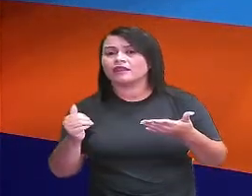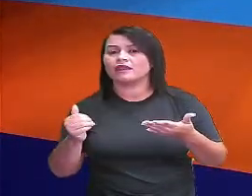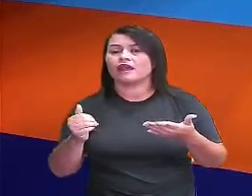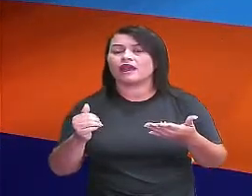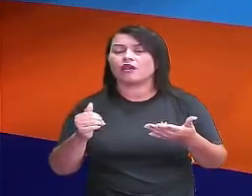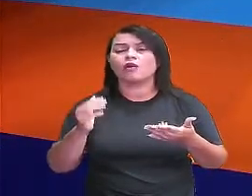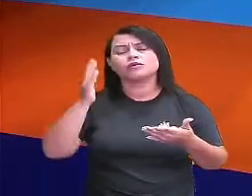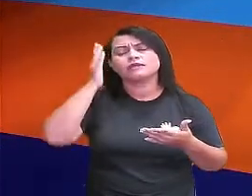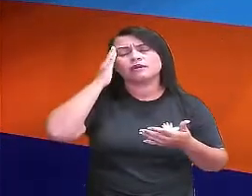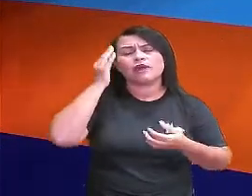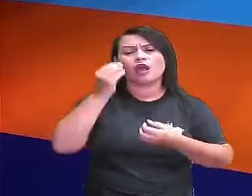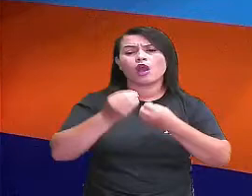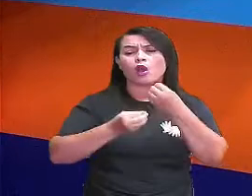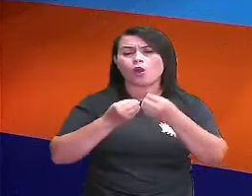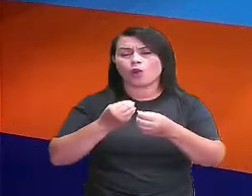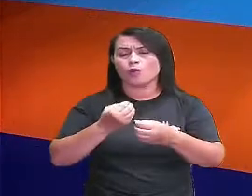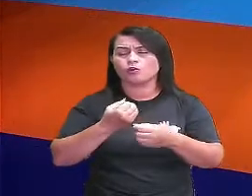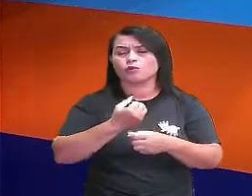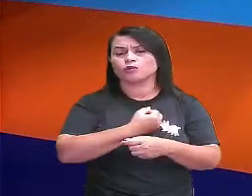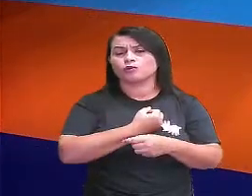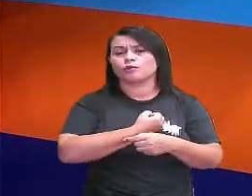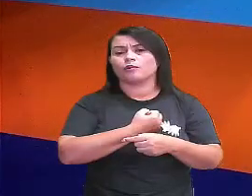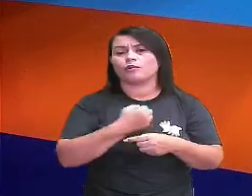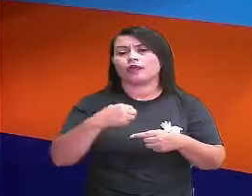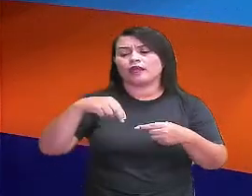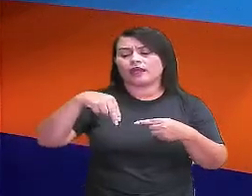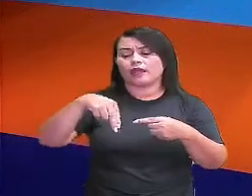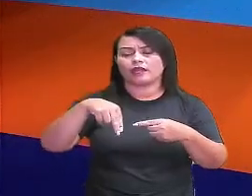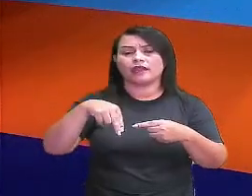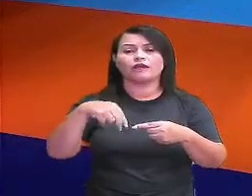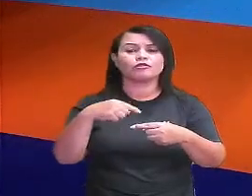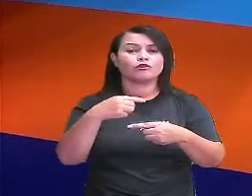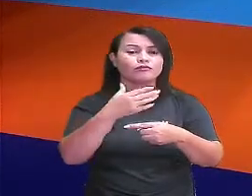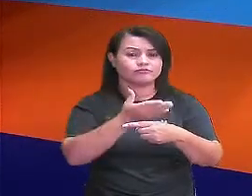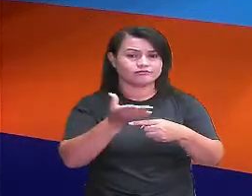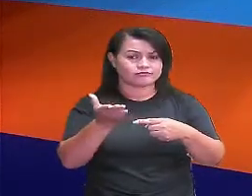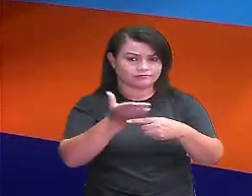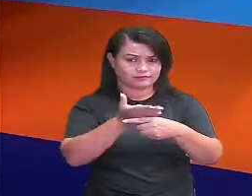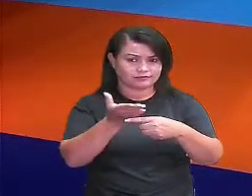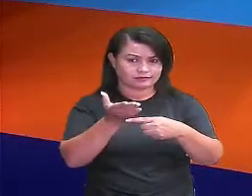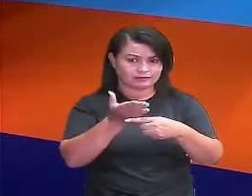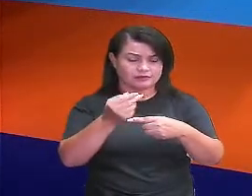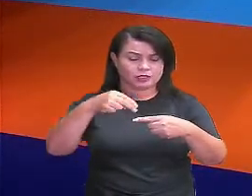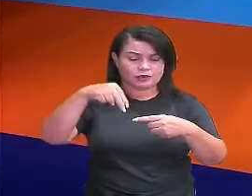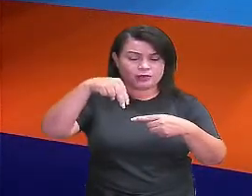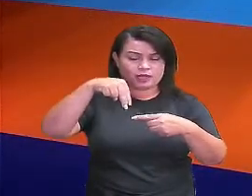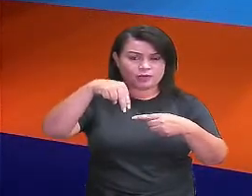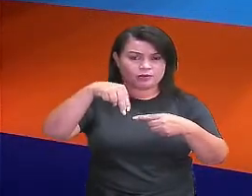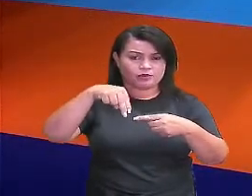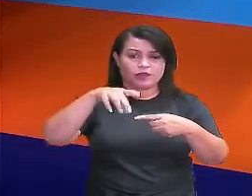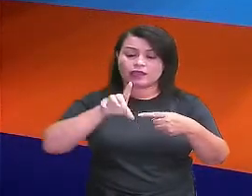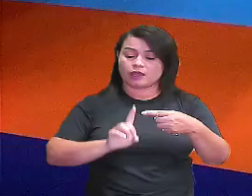quero saber, eu uso no numerador. E aí a gente vai ter alguns exemplos ao longo da